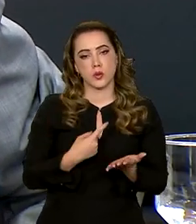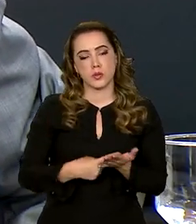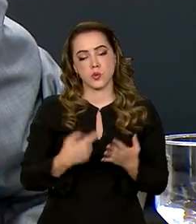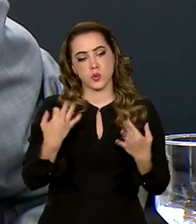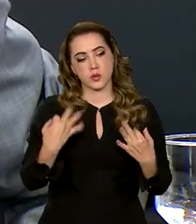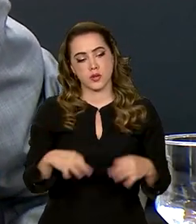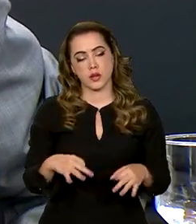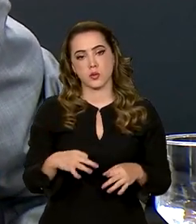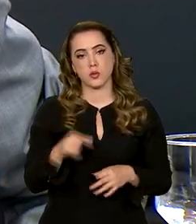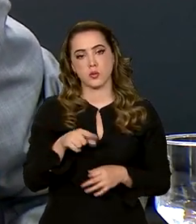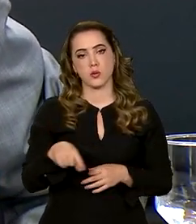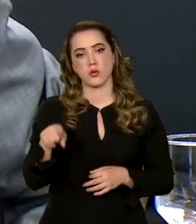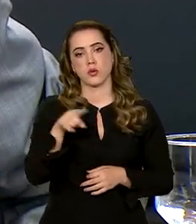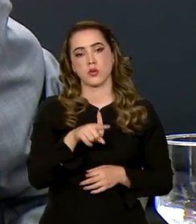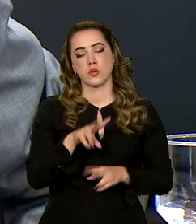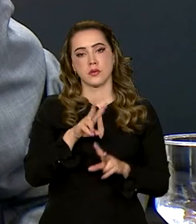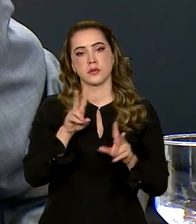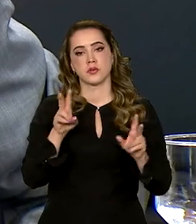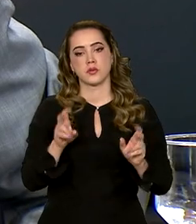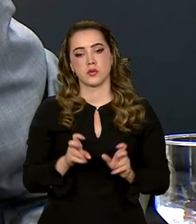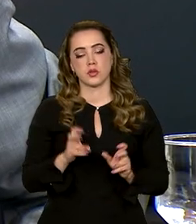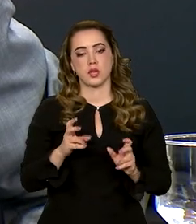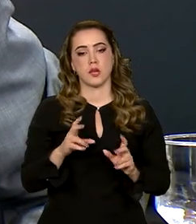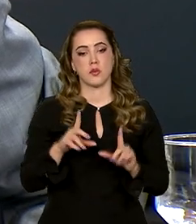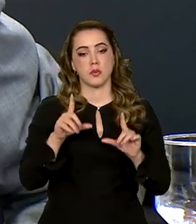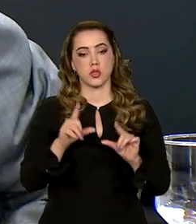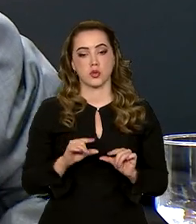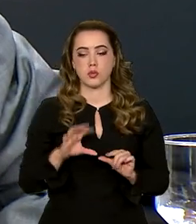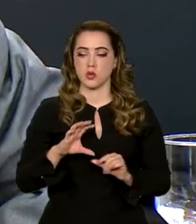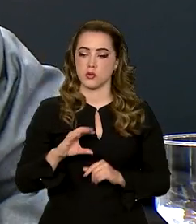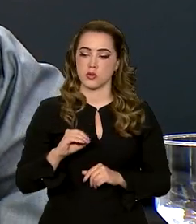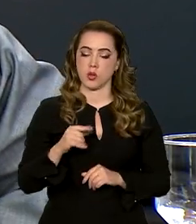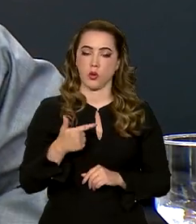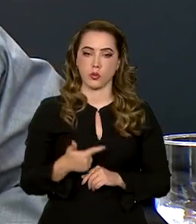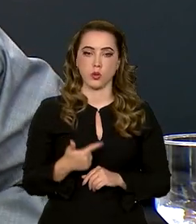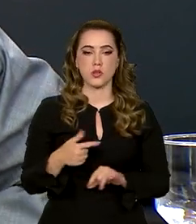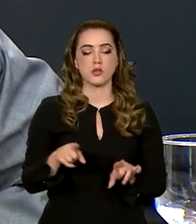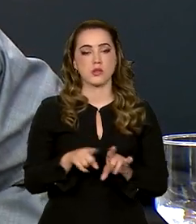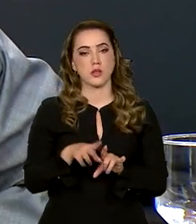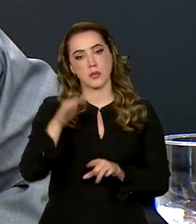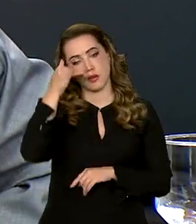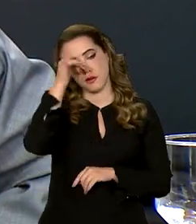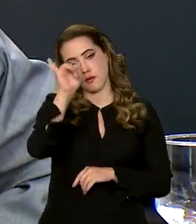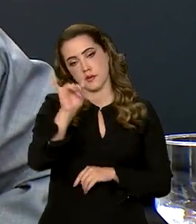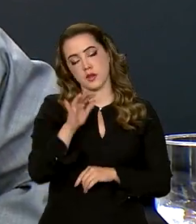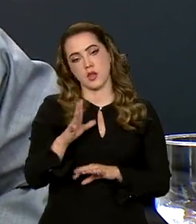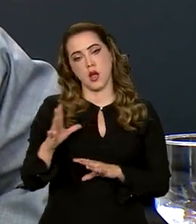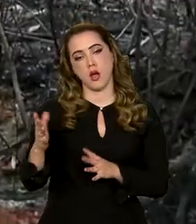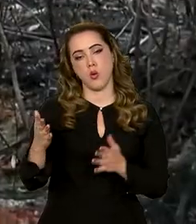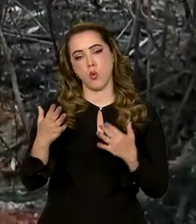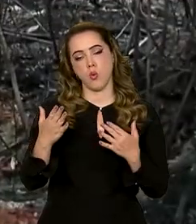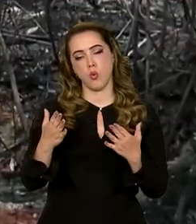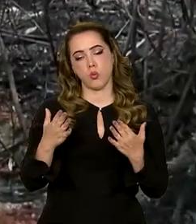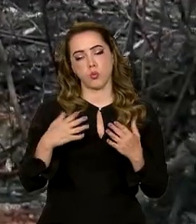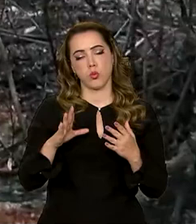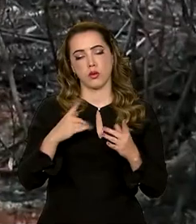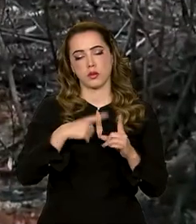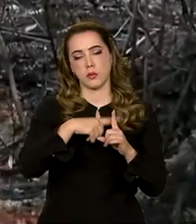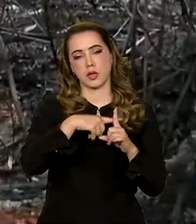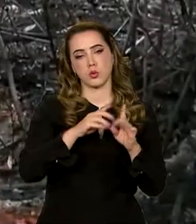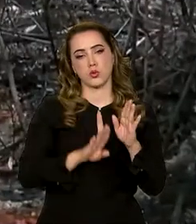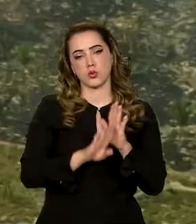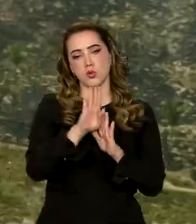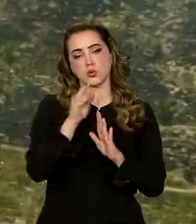comprometido com a questão da descarbonização, do combate ao aquecimento global. A reunião